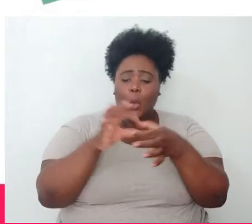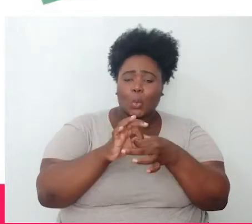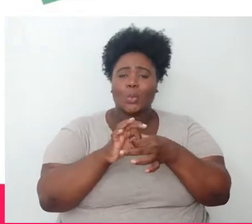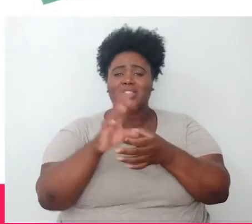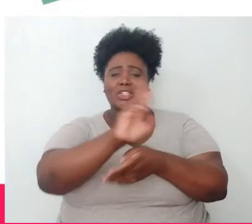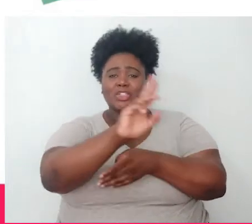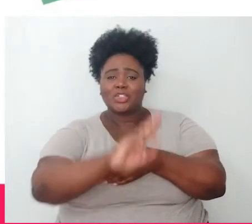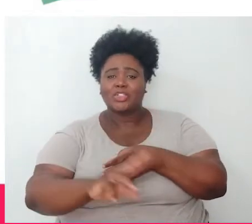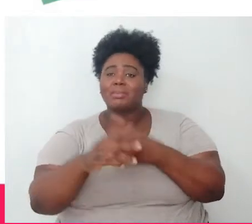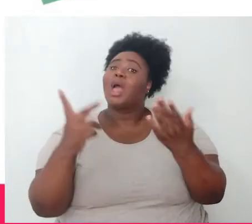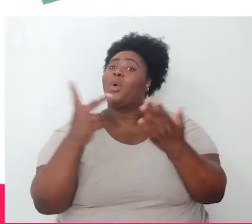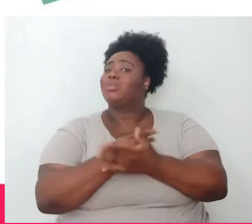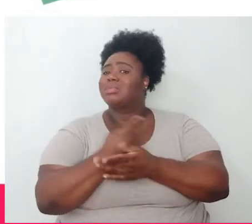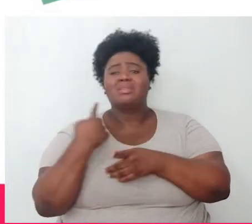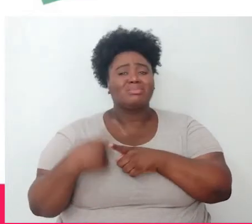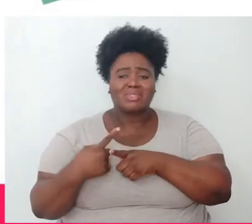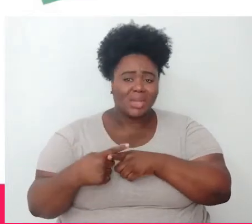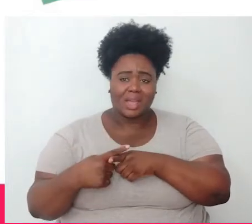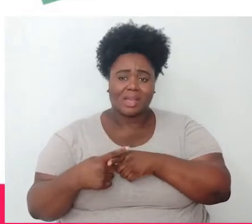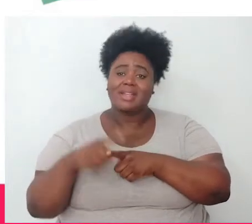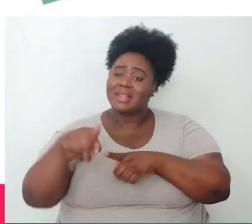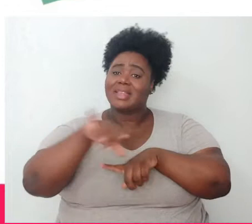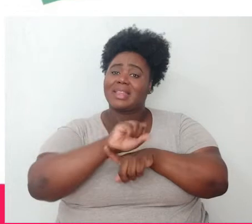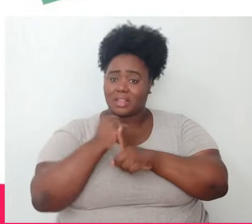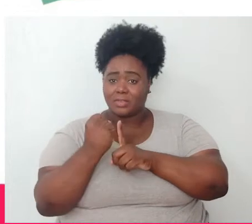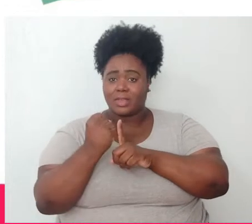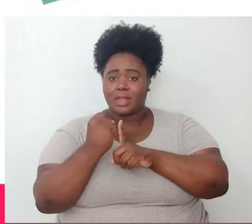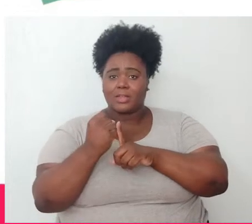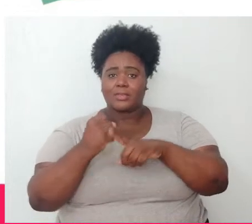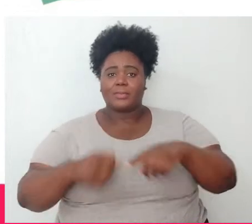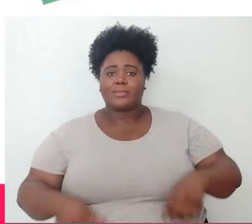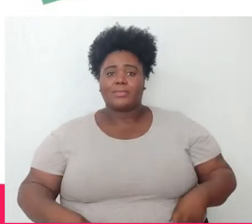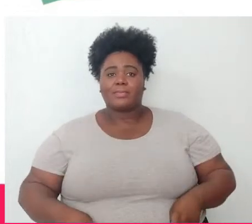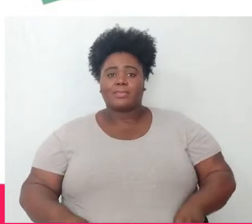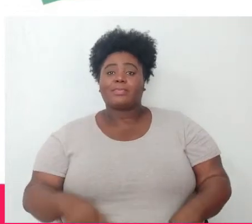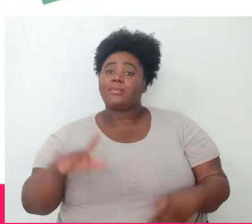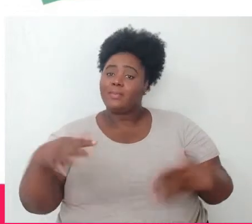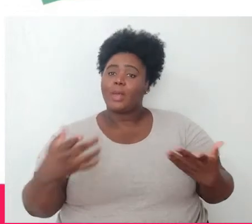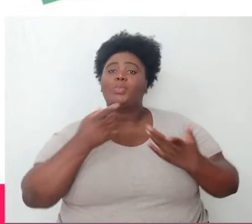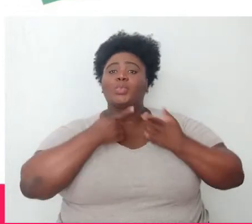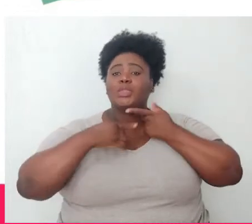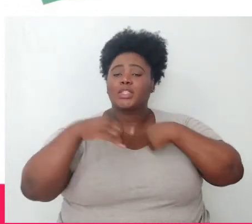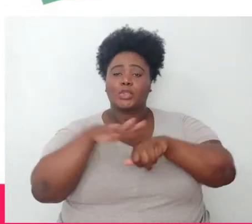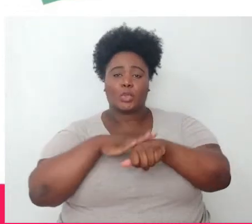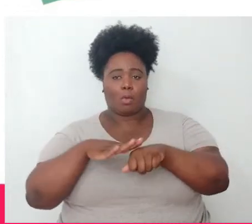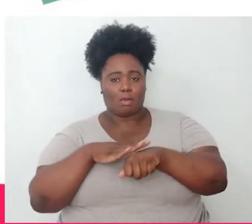incongruências de nomeações acontecem, né, nas sociedades? Fica aí o desejo de